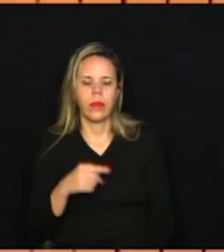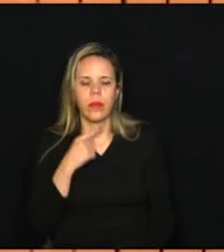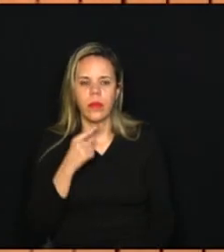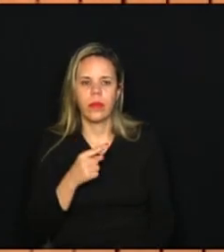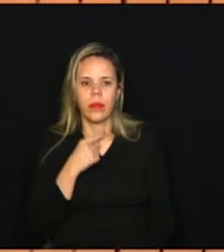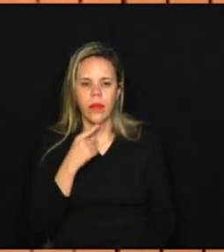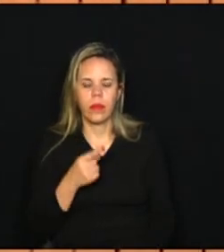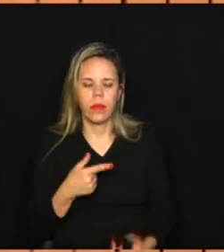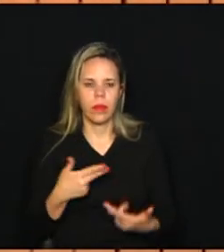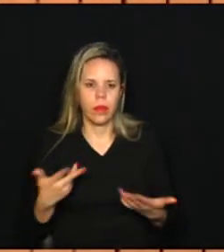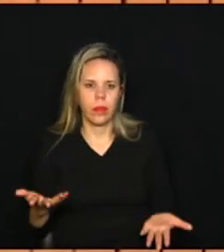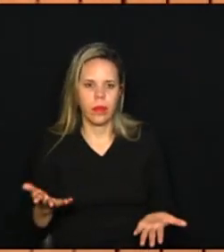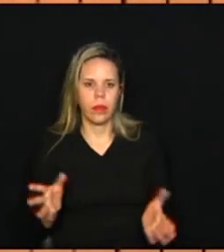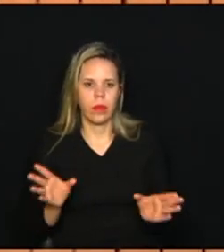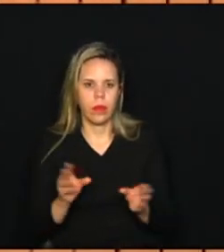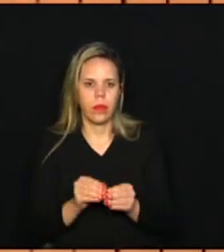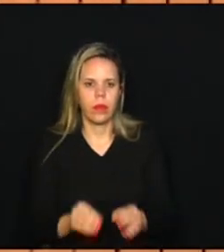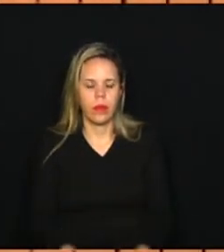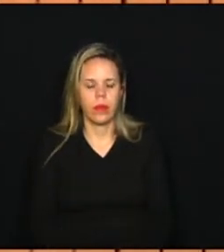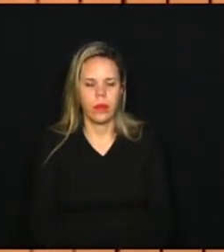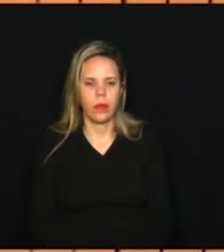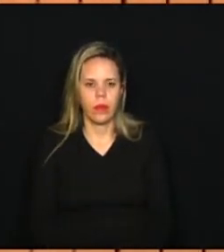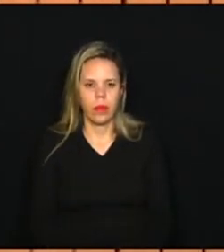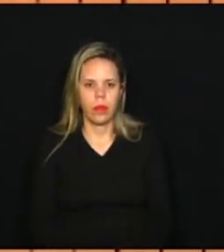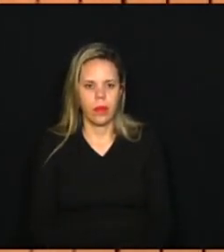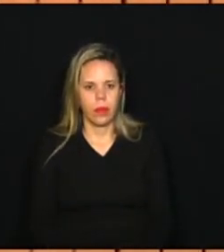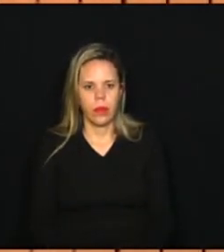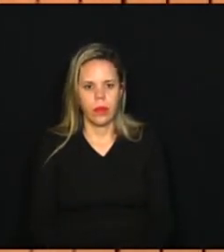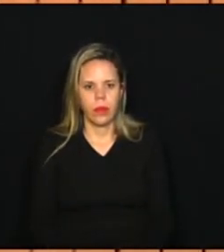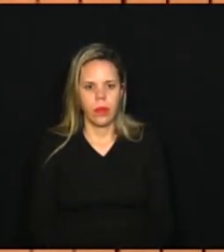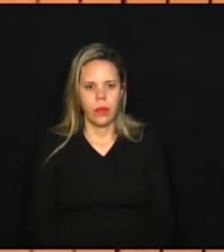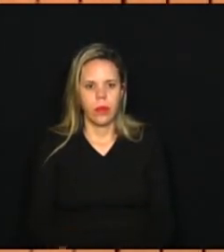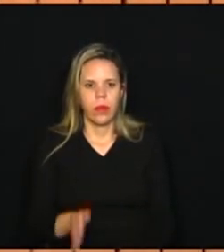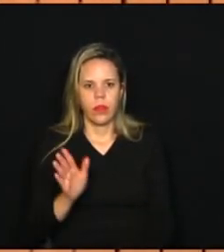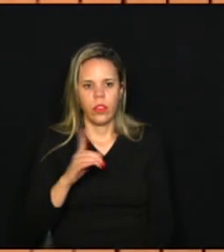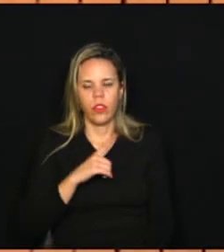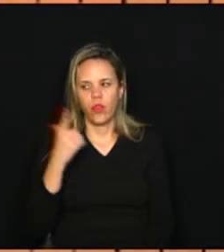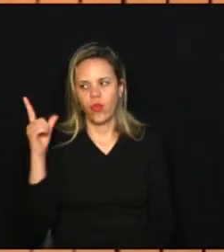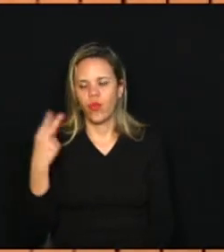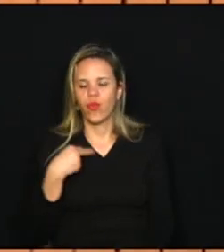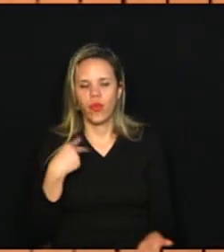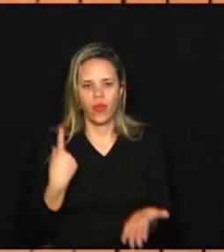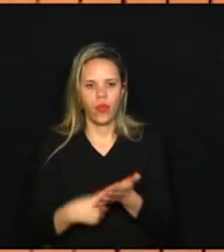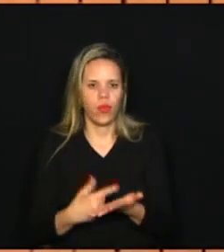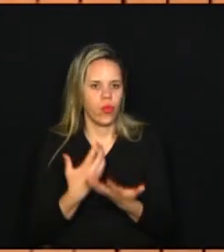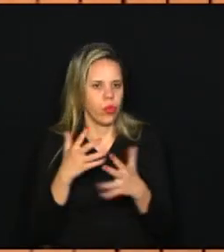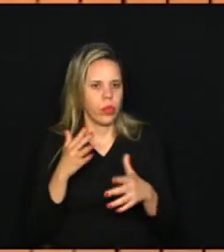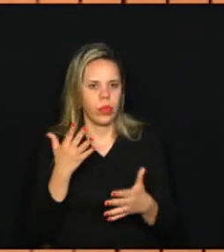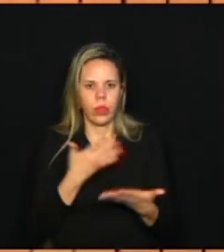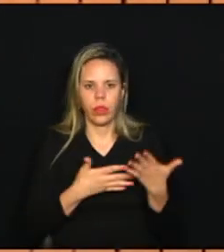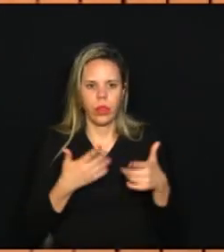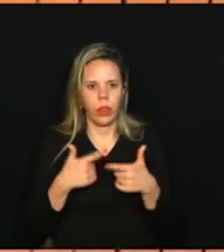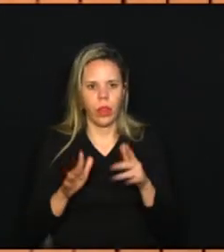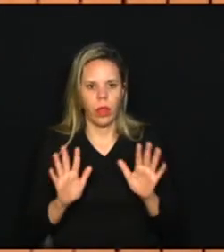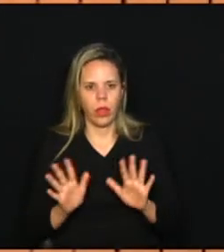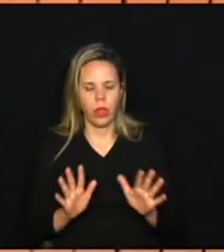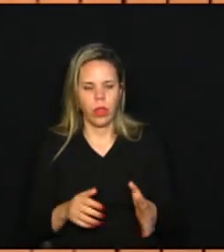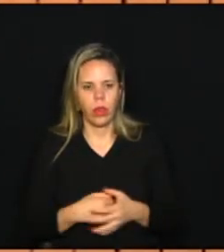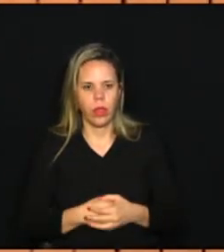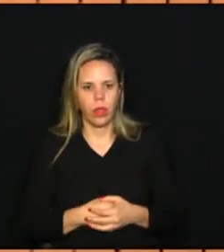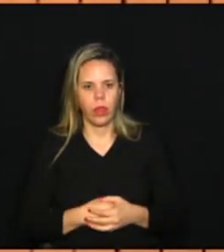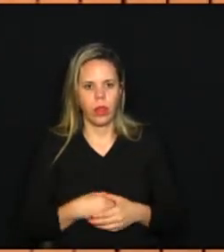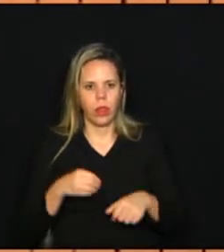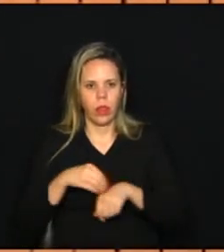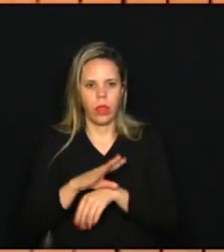os questionamentos, né, tendo em vista que você já tem uma outra agenda e a gente não quer que essa agenda seja comprometida. Eu já vou